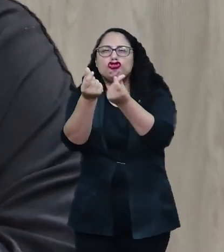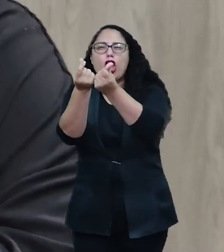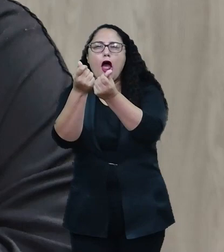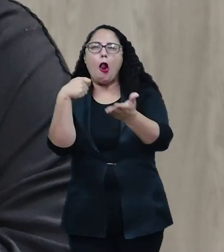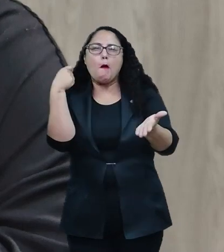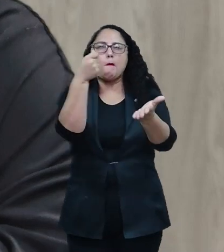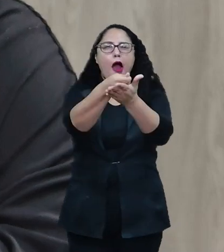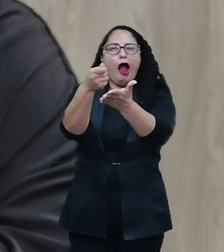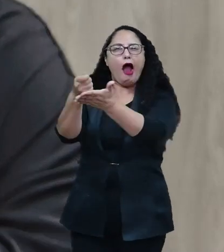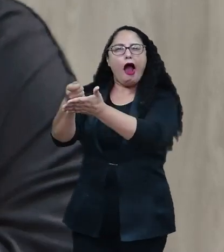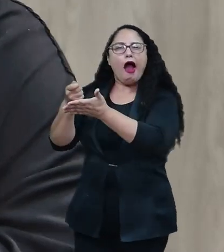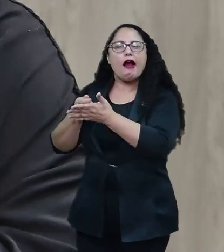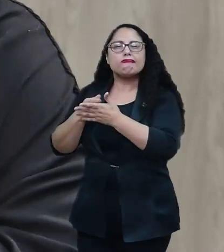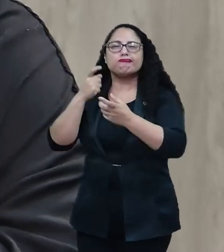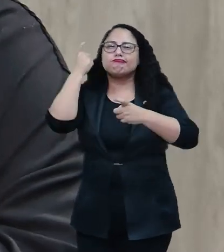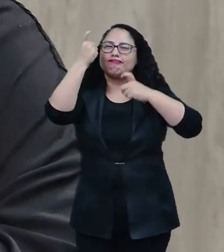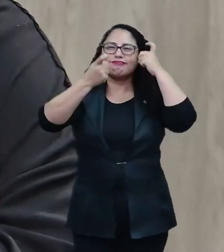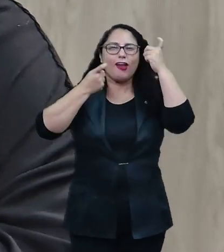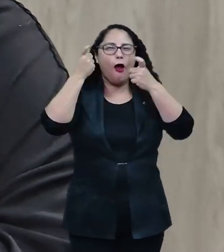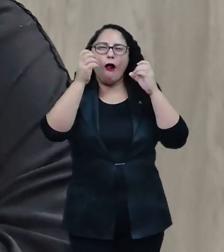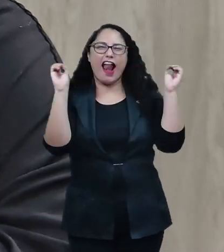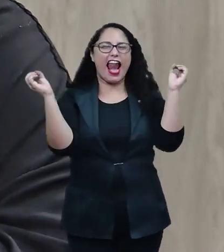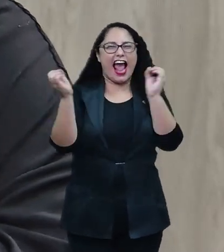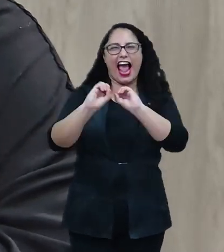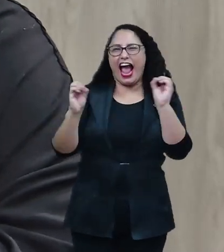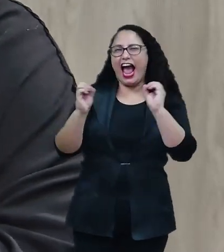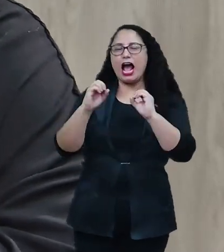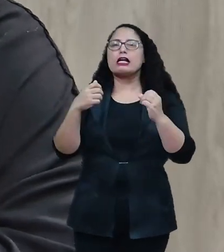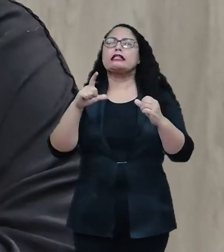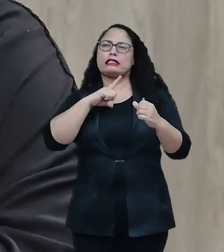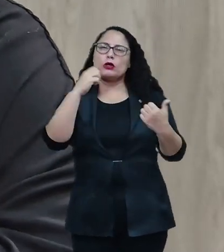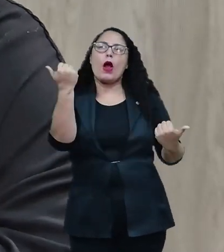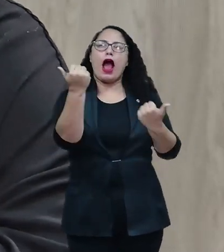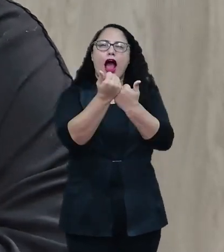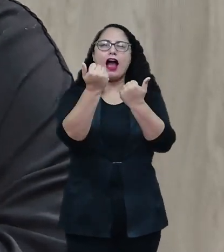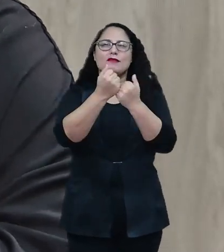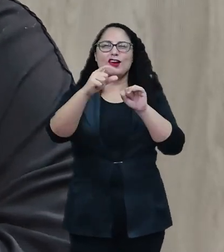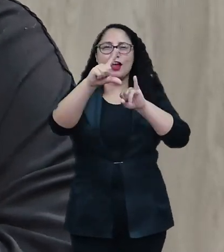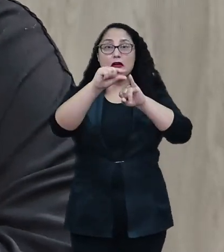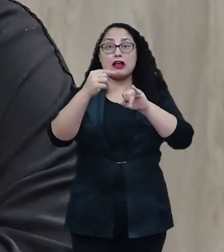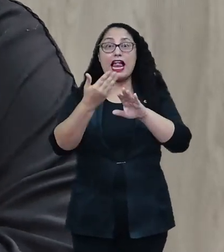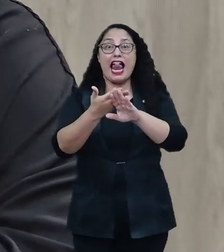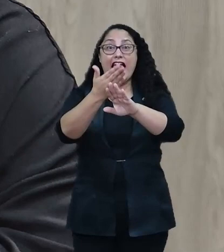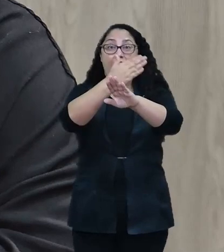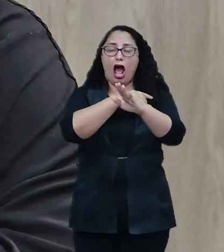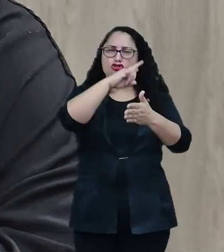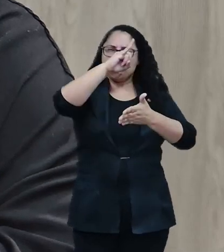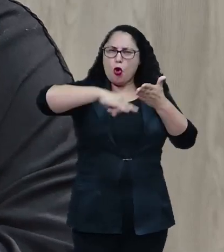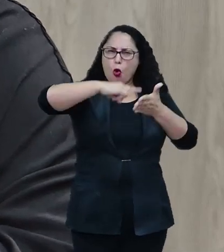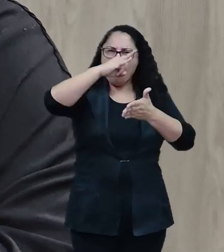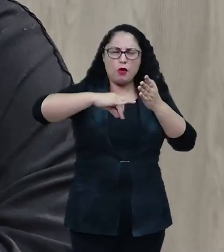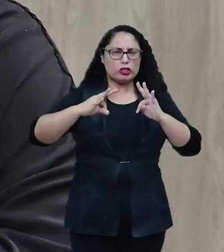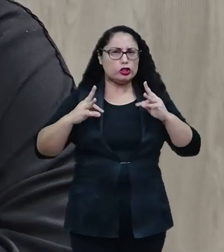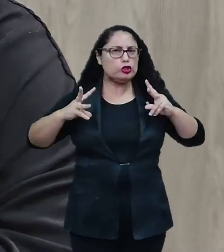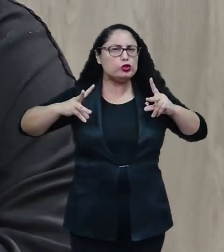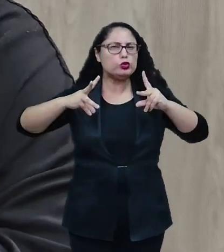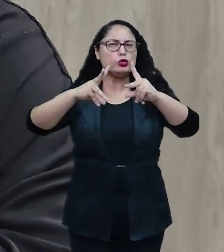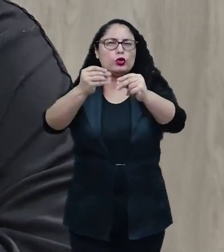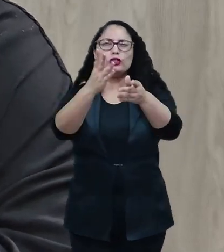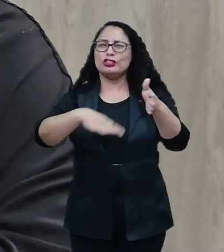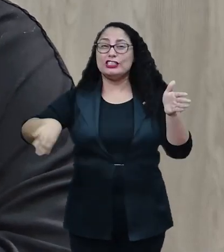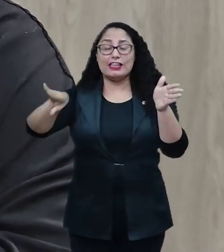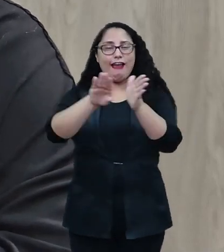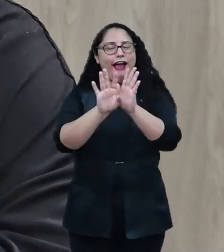custeadas, irem sem essa preocupação, com todo um suporte, né, do IFB, desde a parte de documentação até chegar